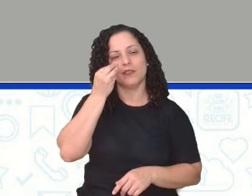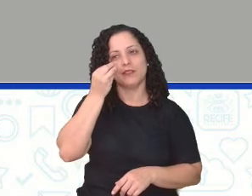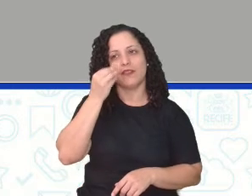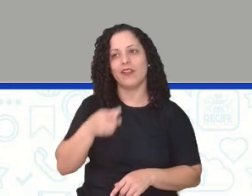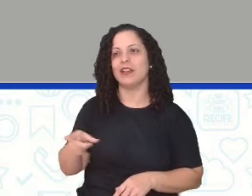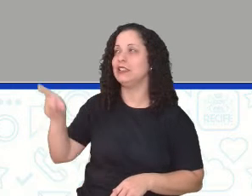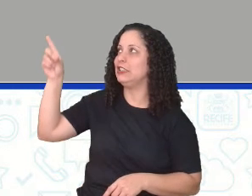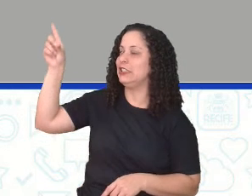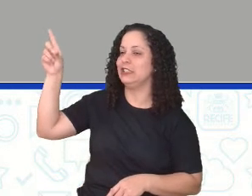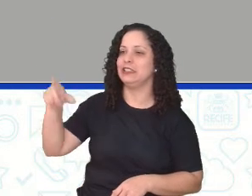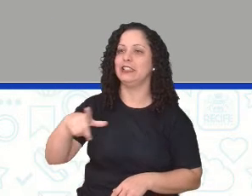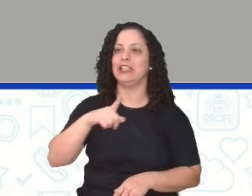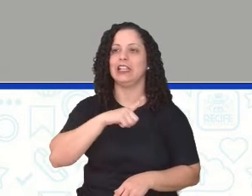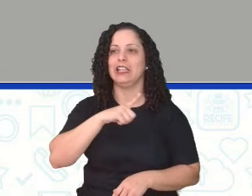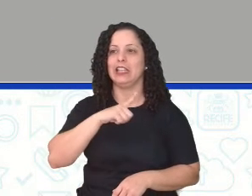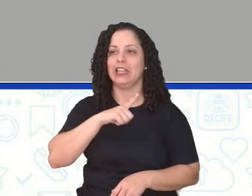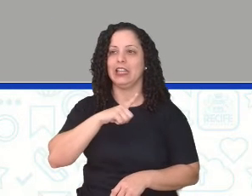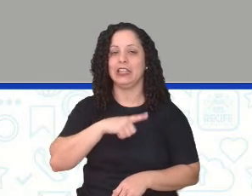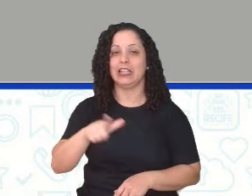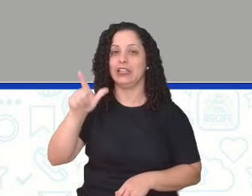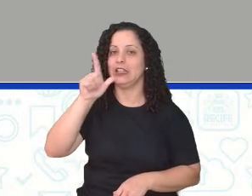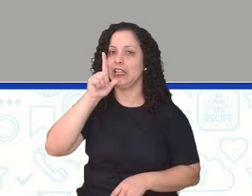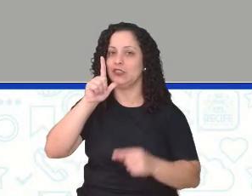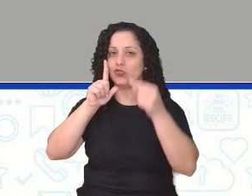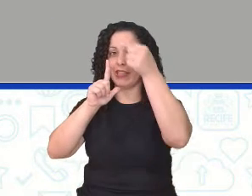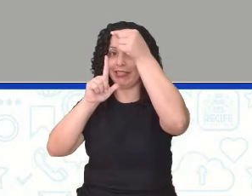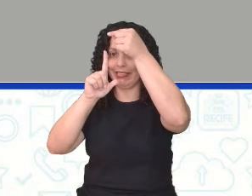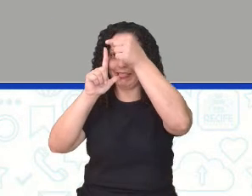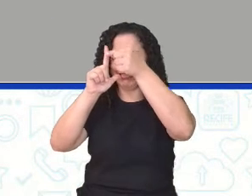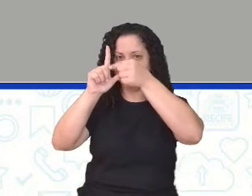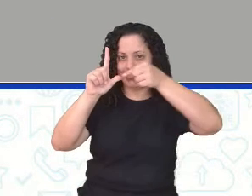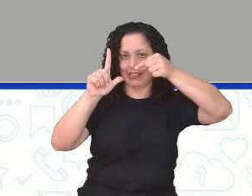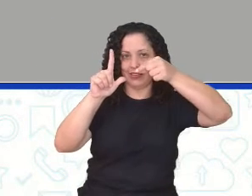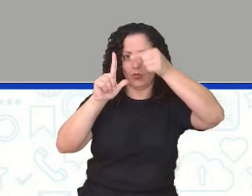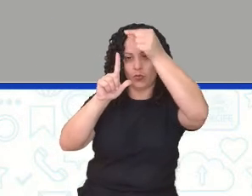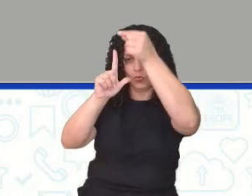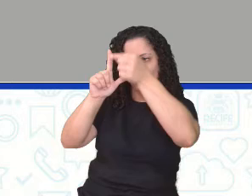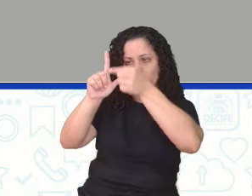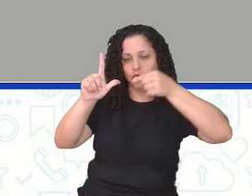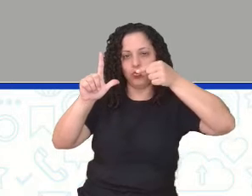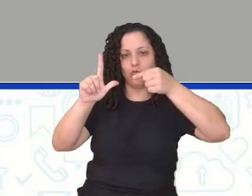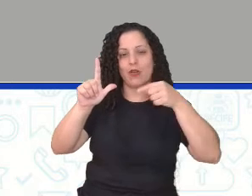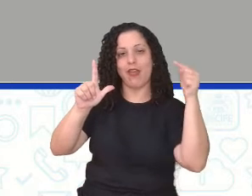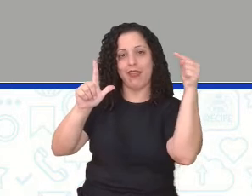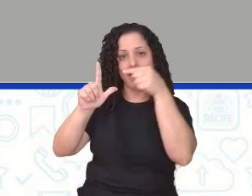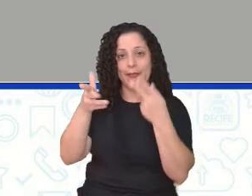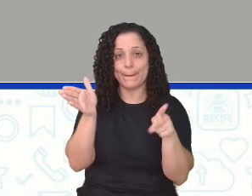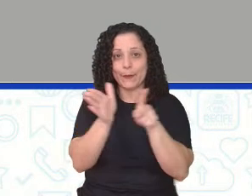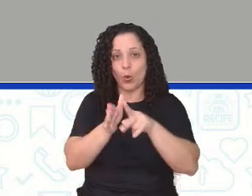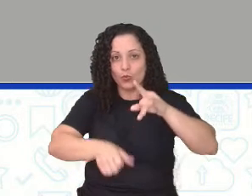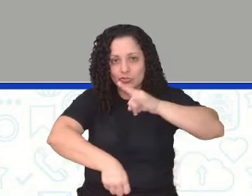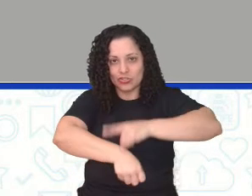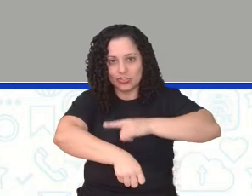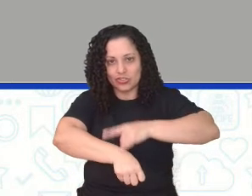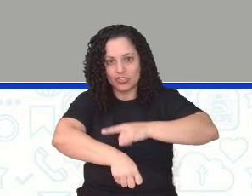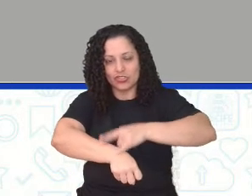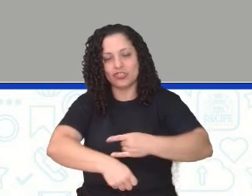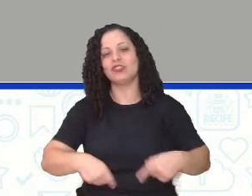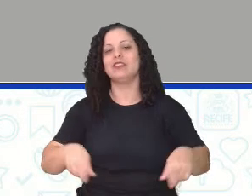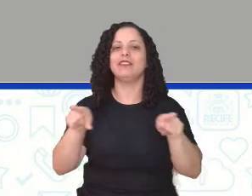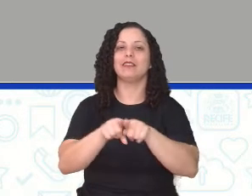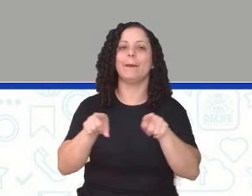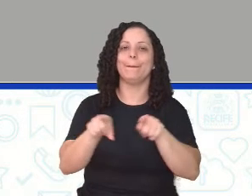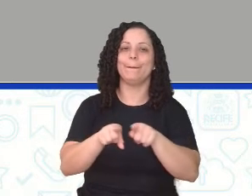esse canal que nos homens, ele vai servir, vai participar tanto do sistema urinário como do